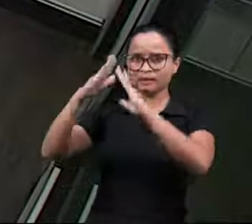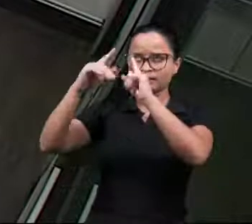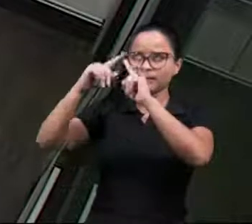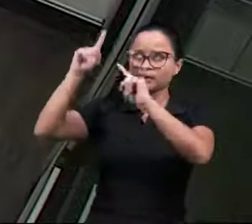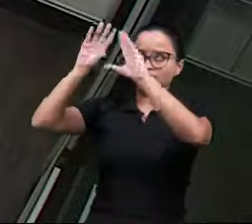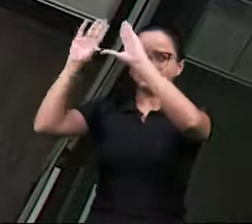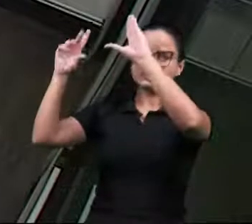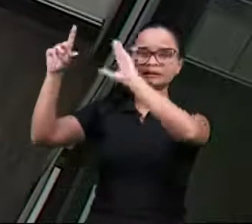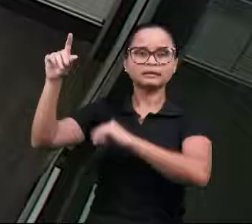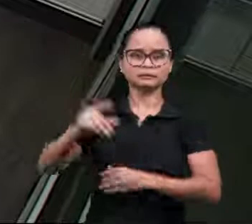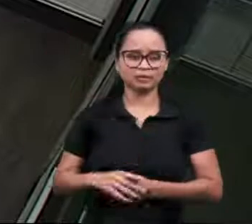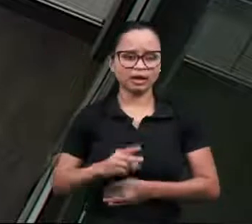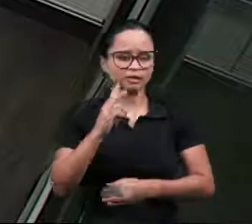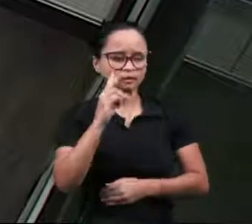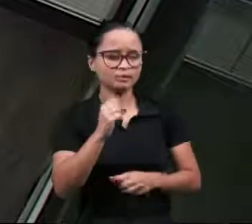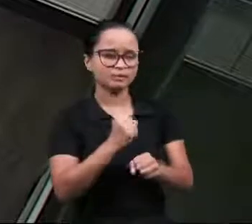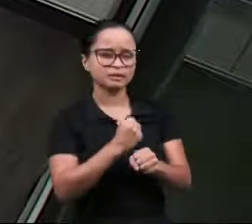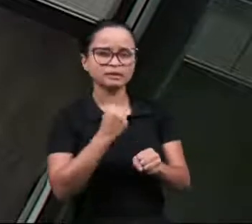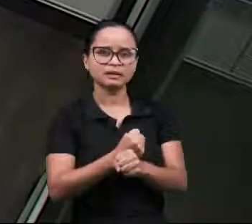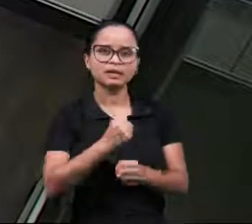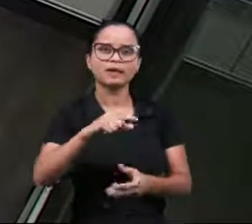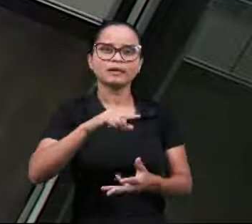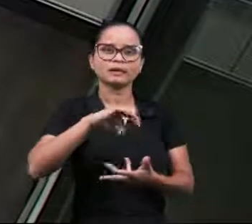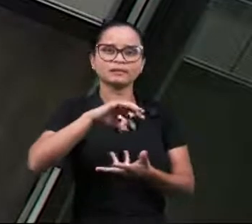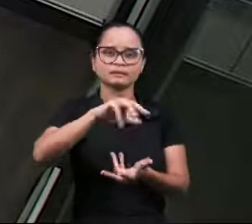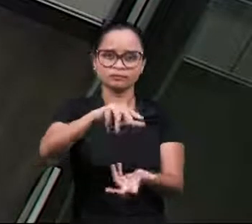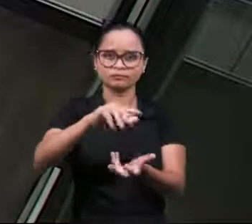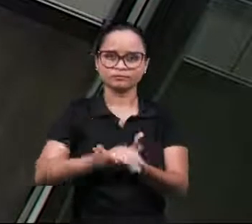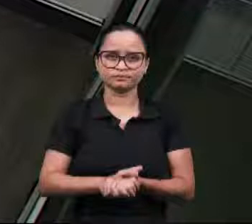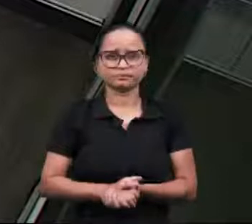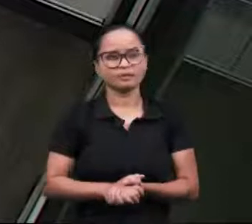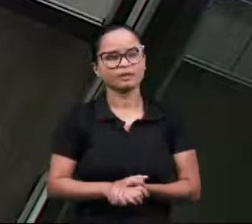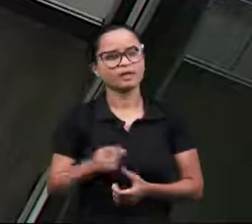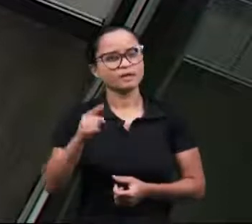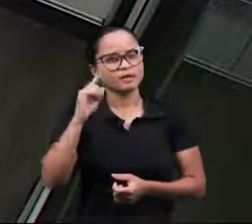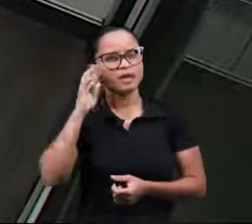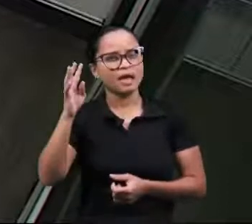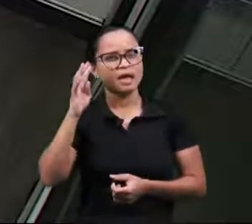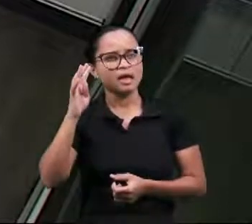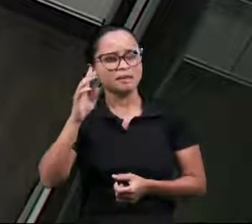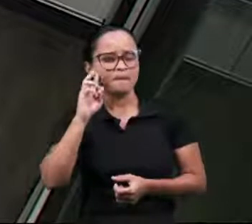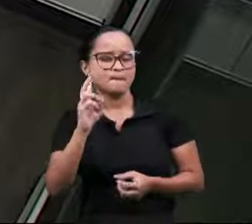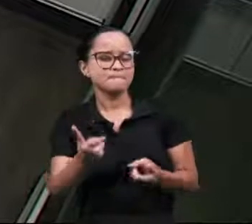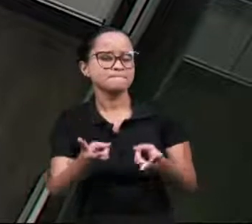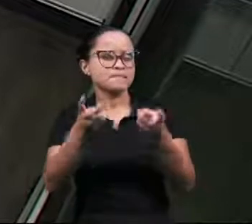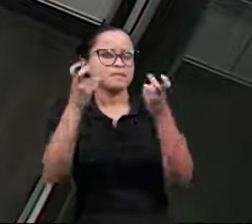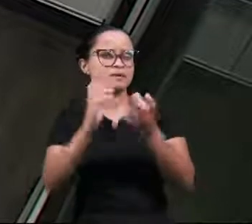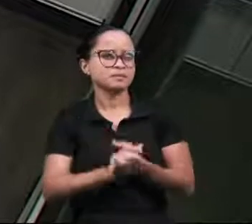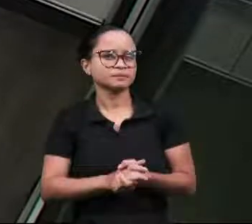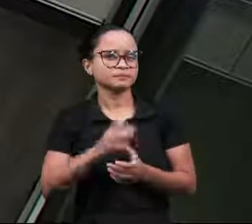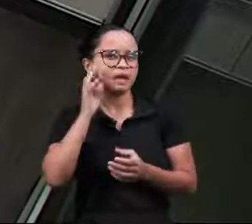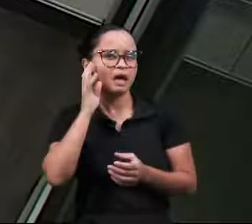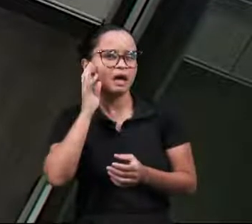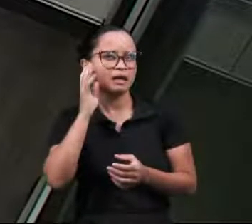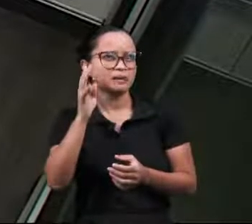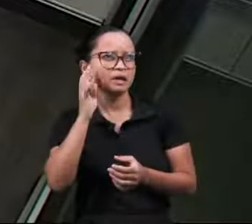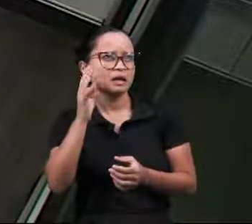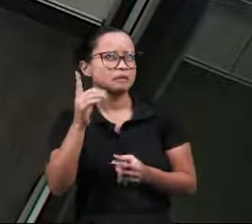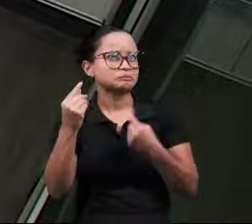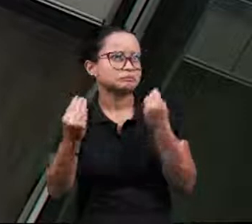você olhar para os materiais da terra, você tem uma ideia de como é o templo da eternidade, mas não é a mesma